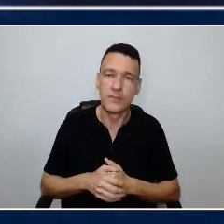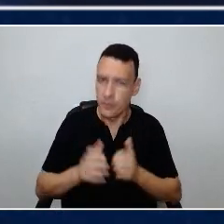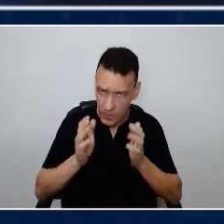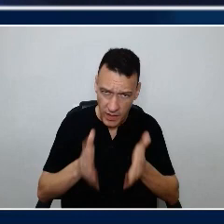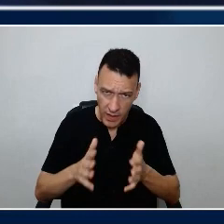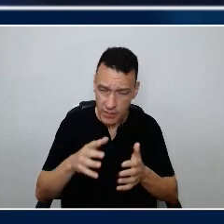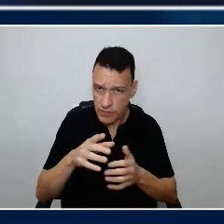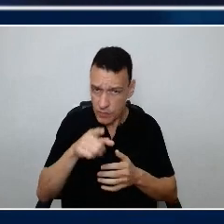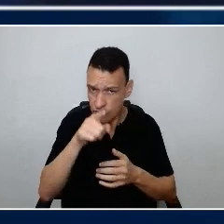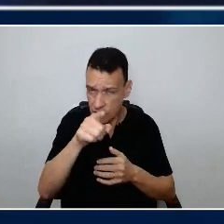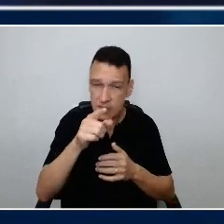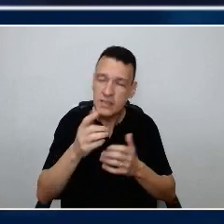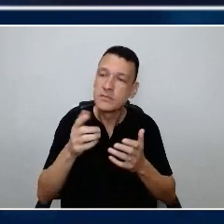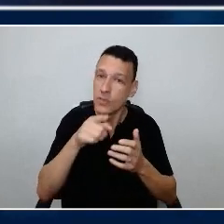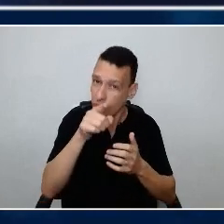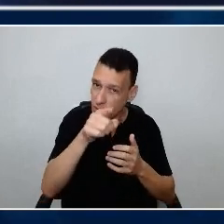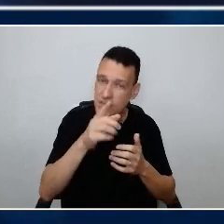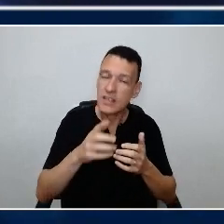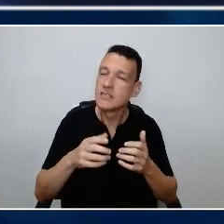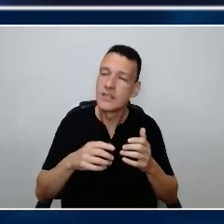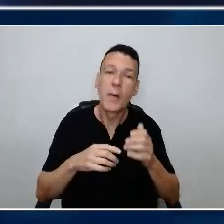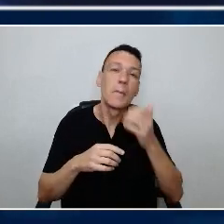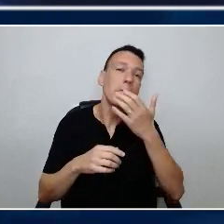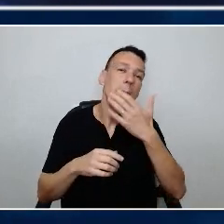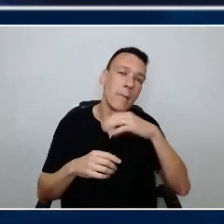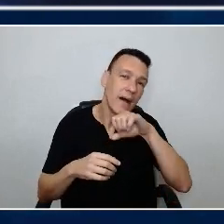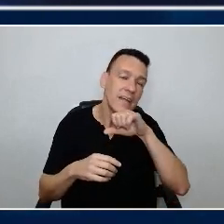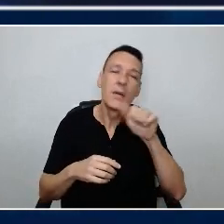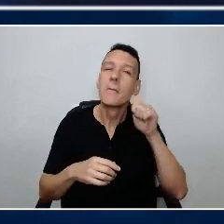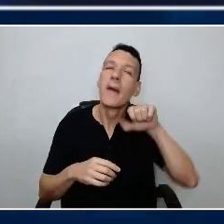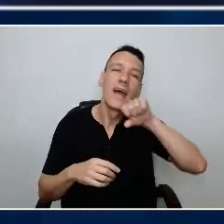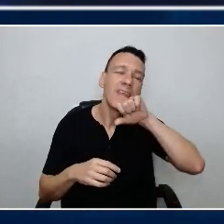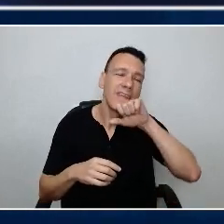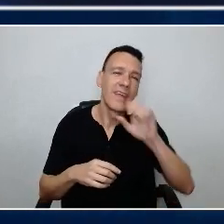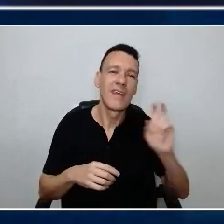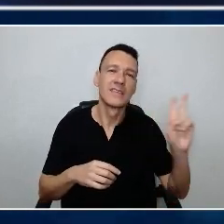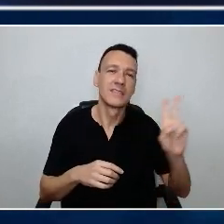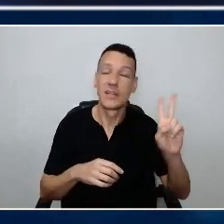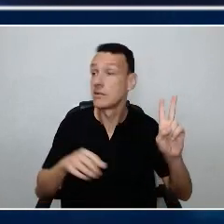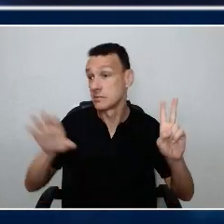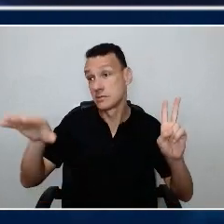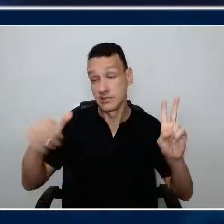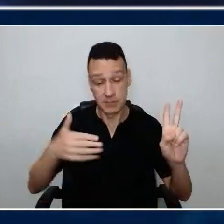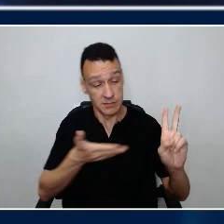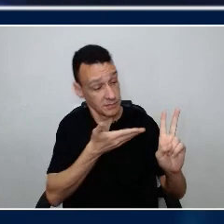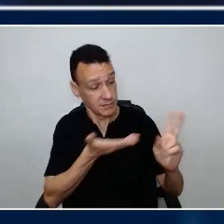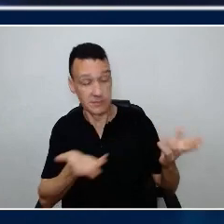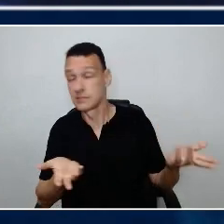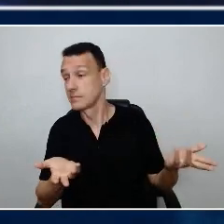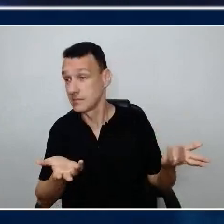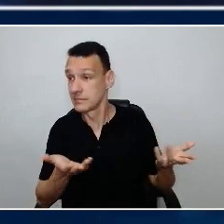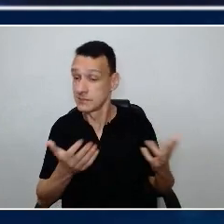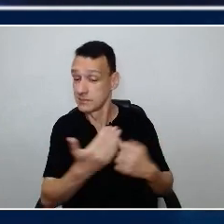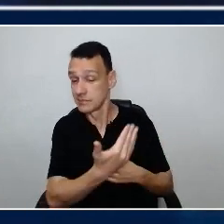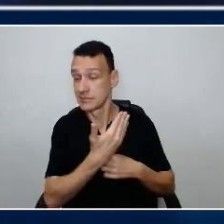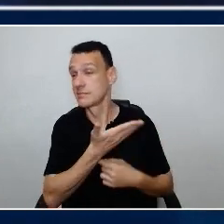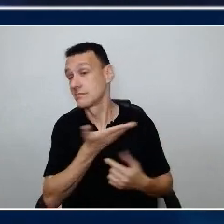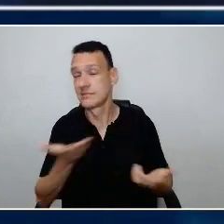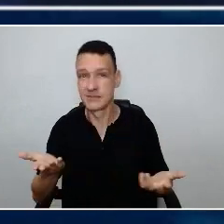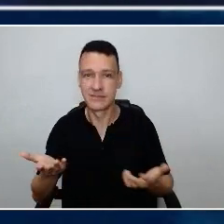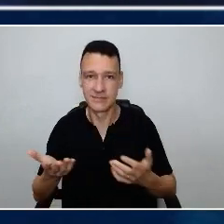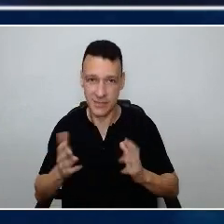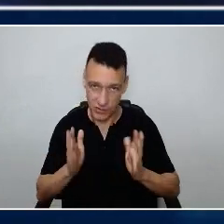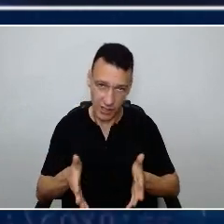os adultos tá bom não não não eu eu fo mesmo não eu falo eu faço isso isso isso isso se a